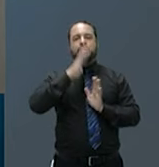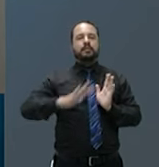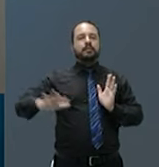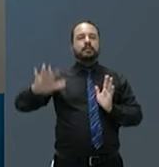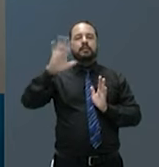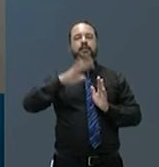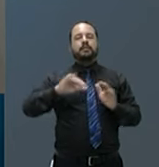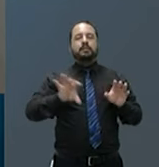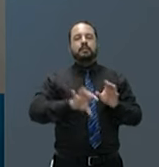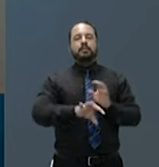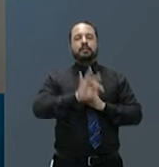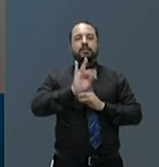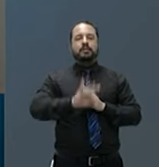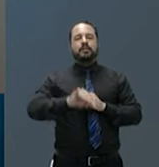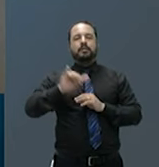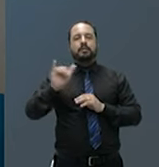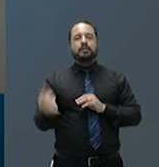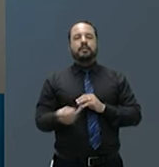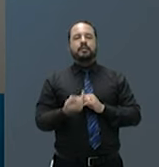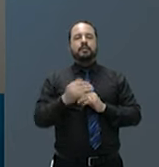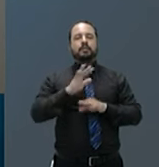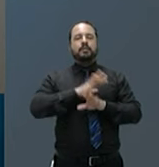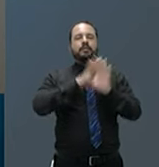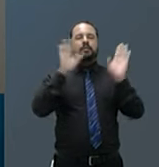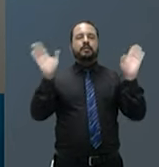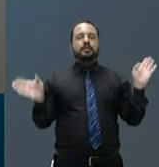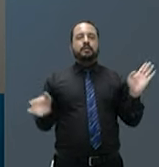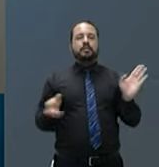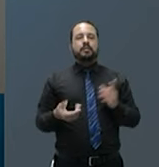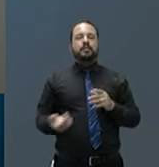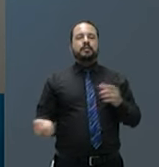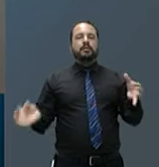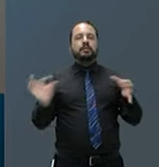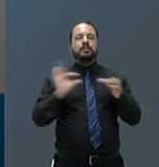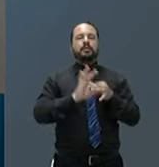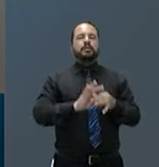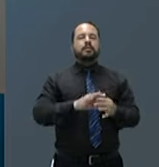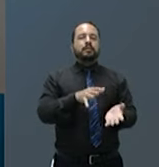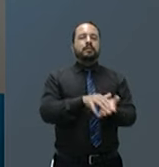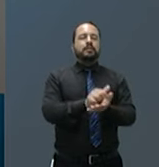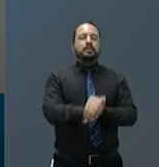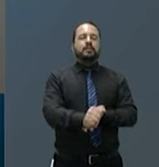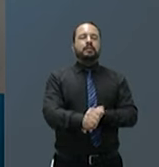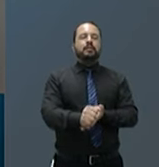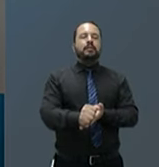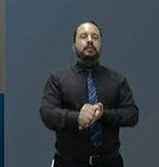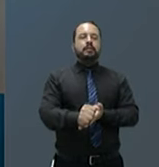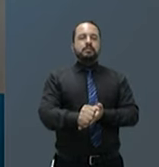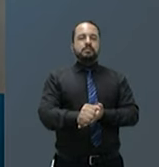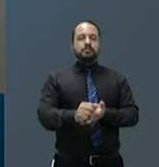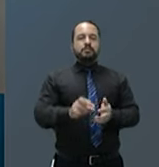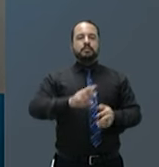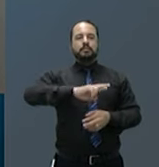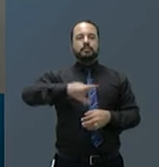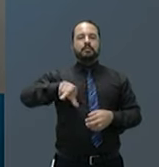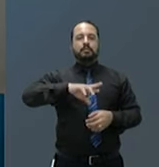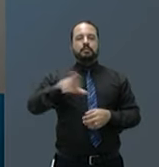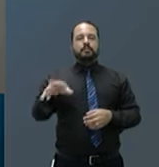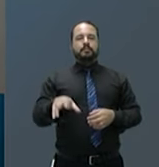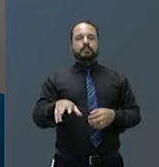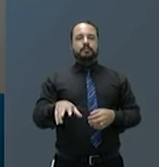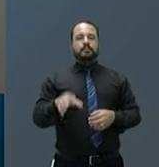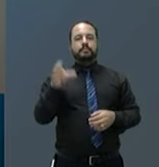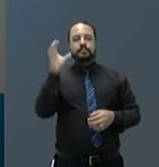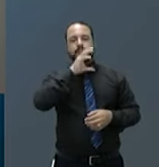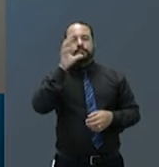haja pacificado a questão ao deixar claro que a aplicação da multa prevista no citado dispositivo não é automática